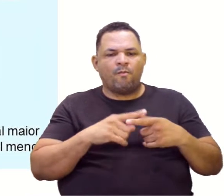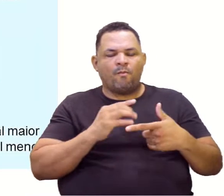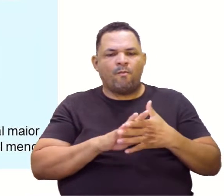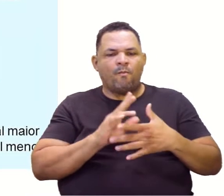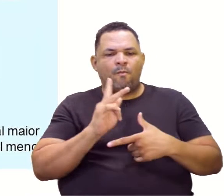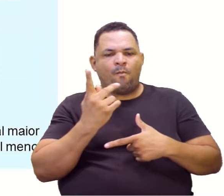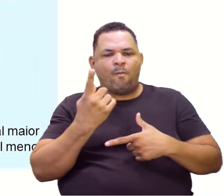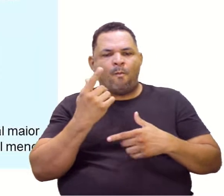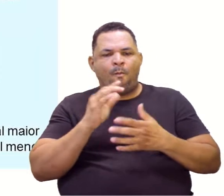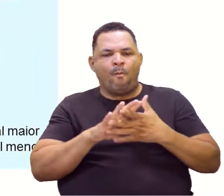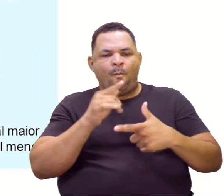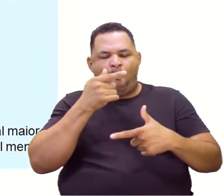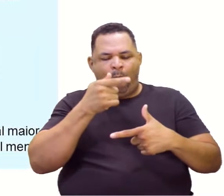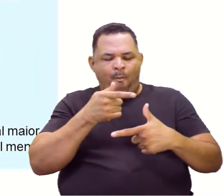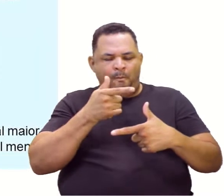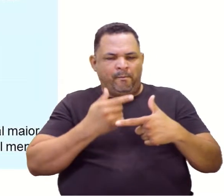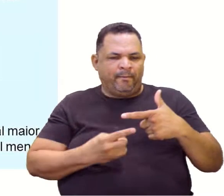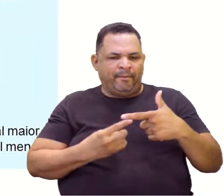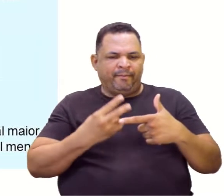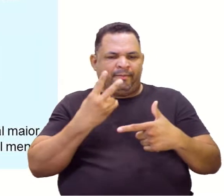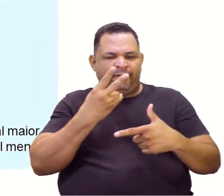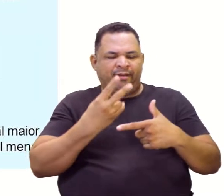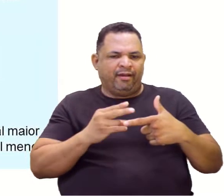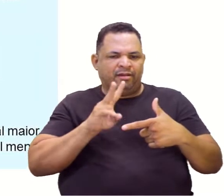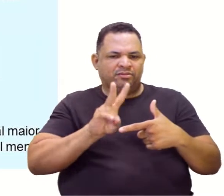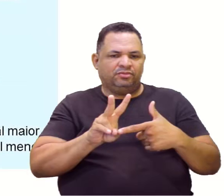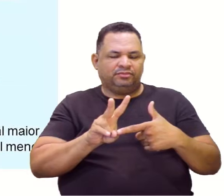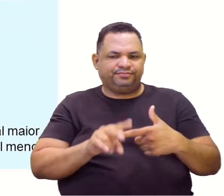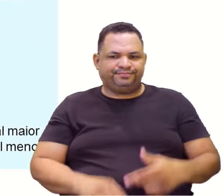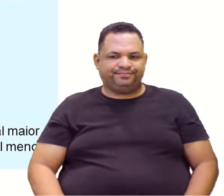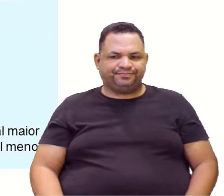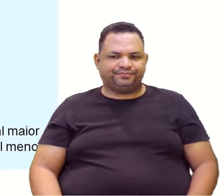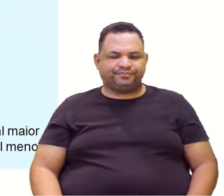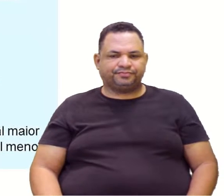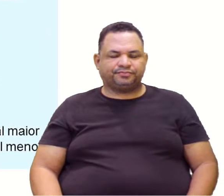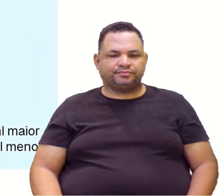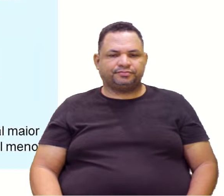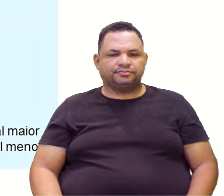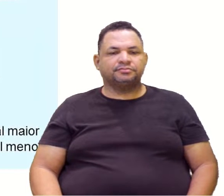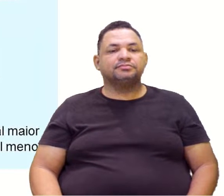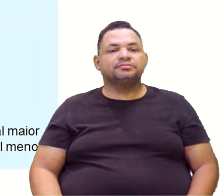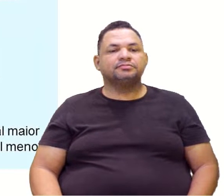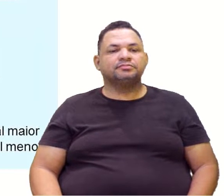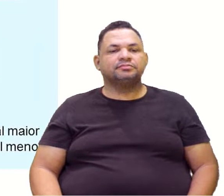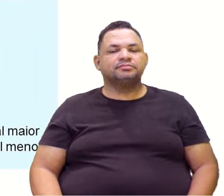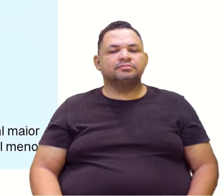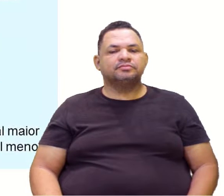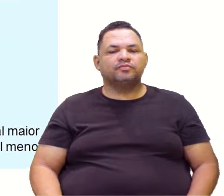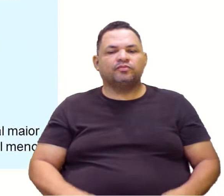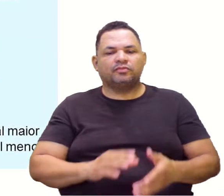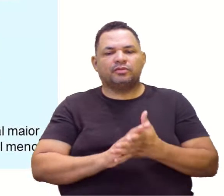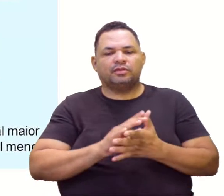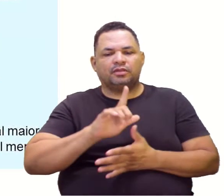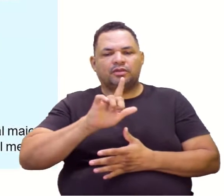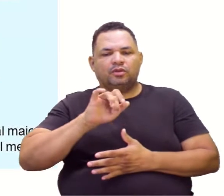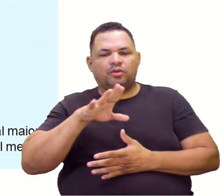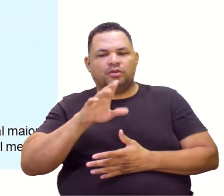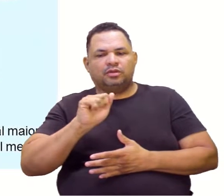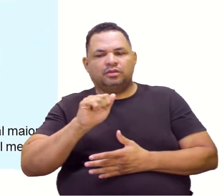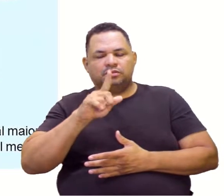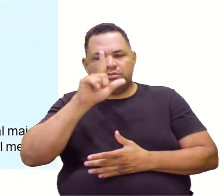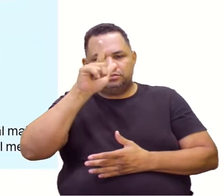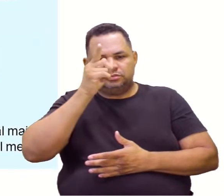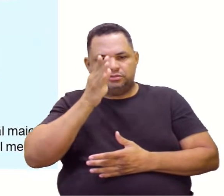altura, dividido por 2. Legal, olha aí. E aí o losango vai trabalhar com as diagonais. Também temos uma